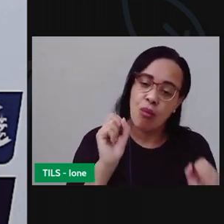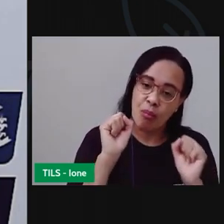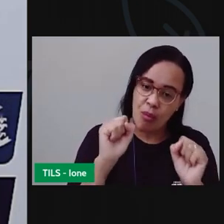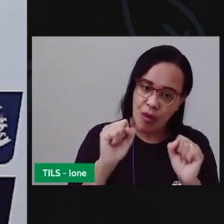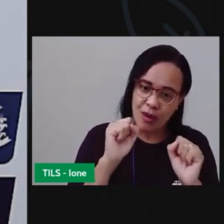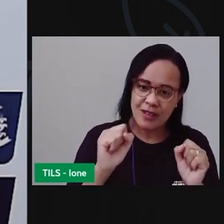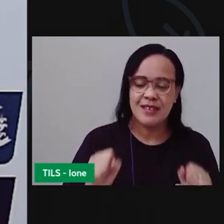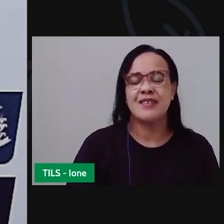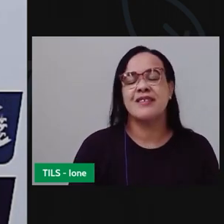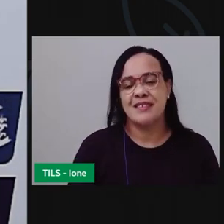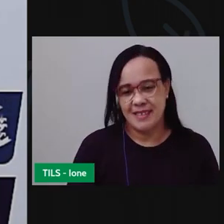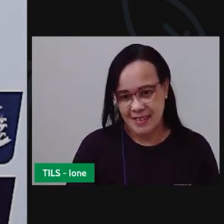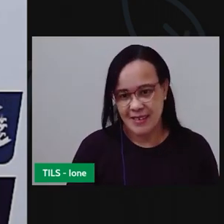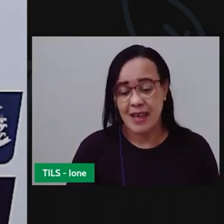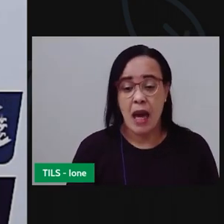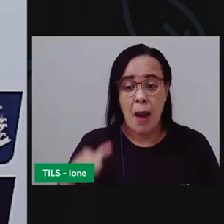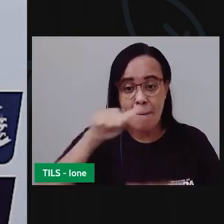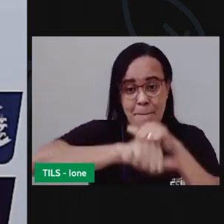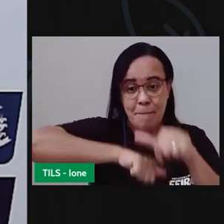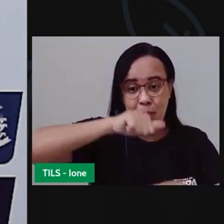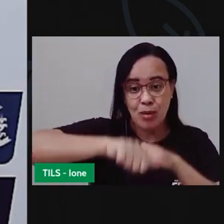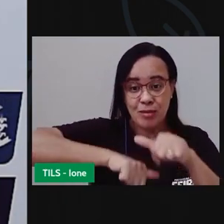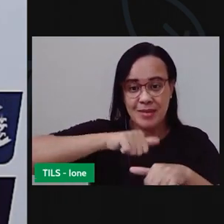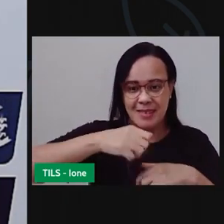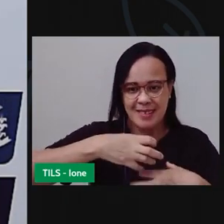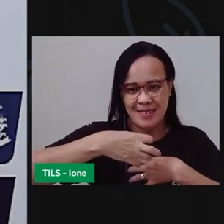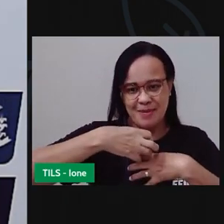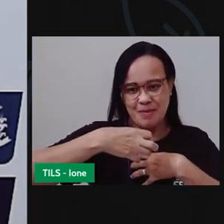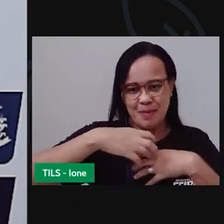o que já é um som mais grave né